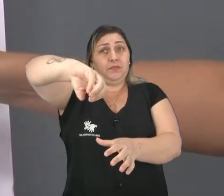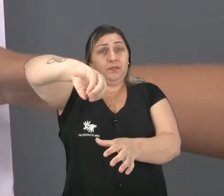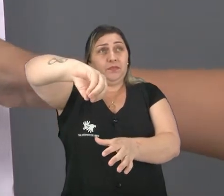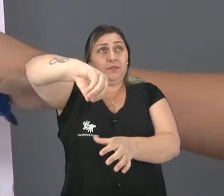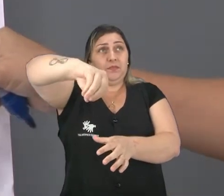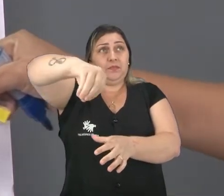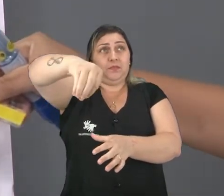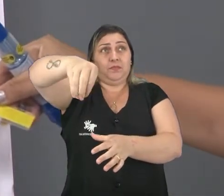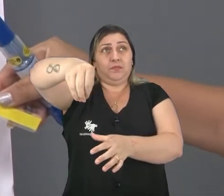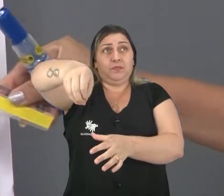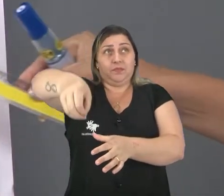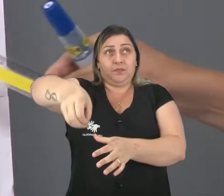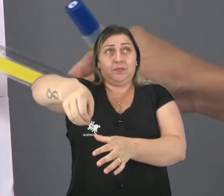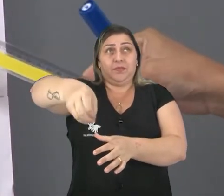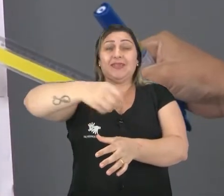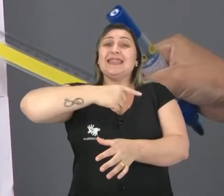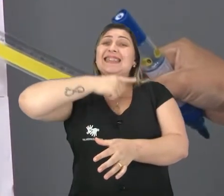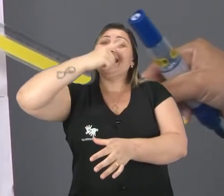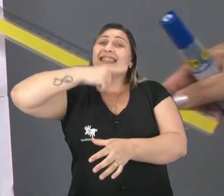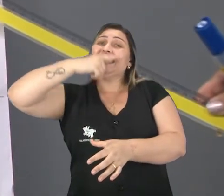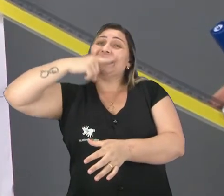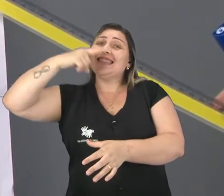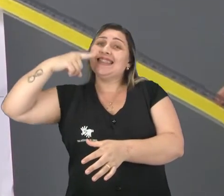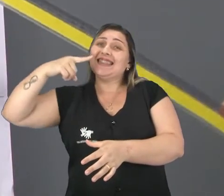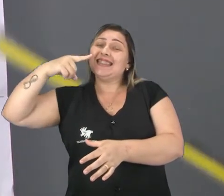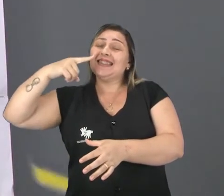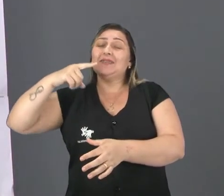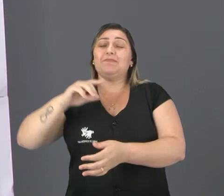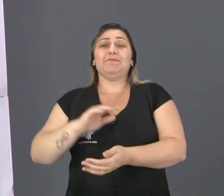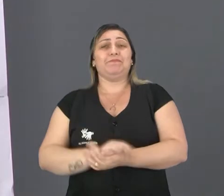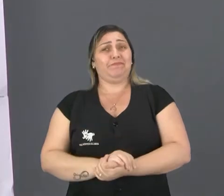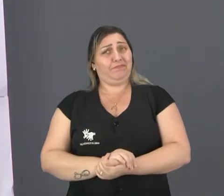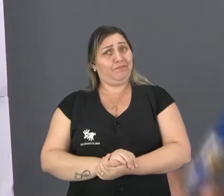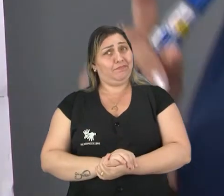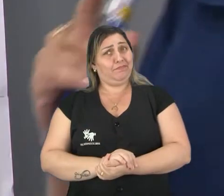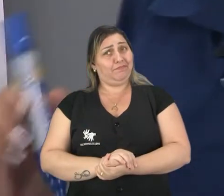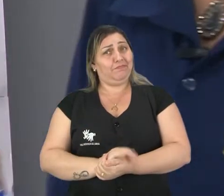Deixar a torneira da pia aberta enquanto escovar os dentes.